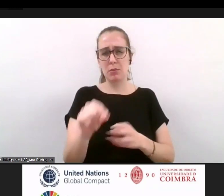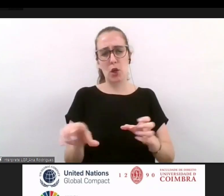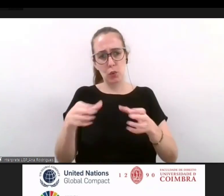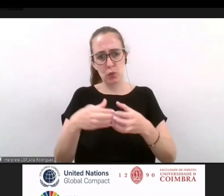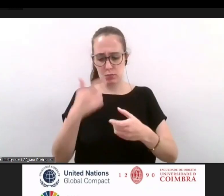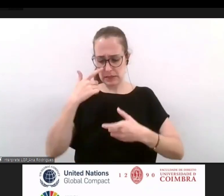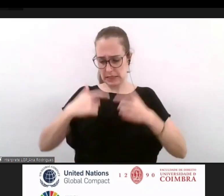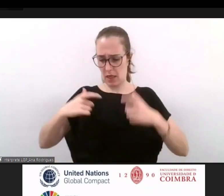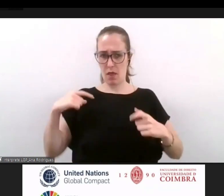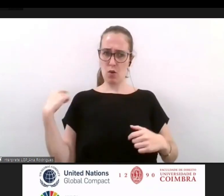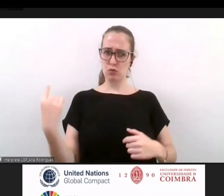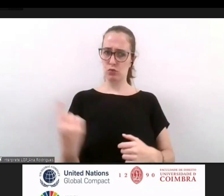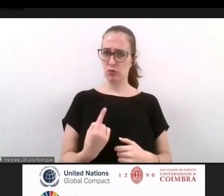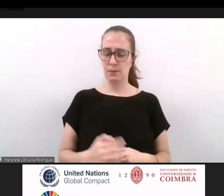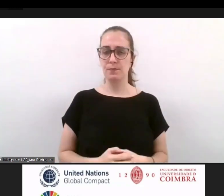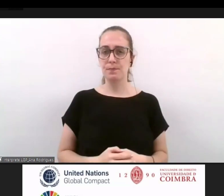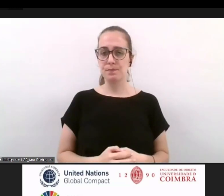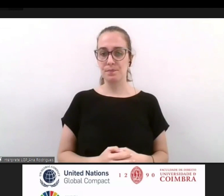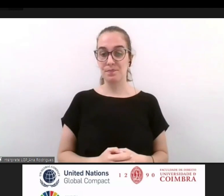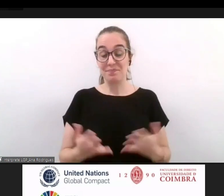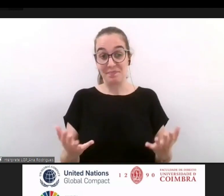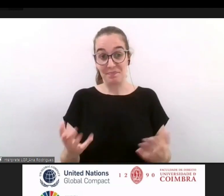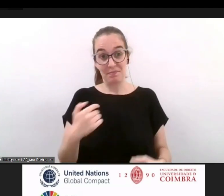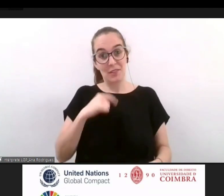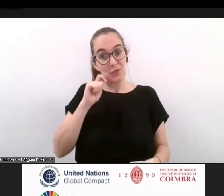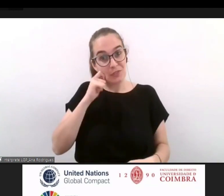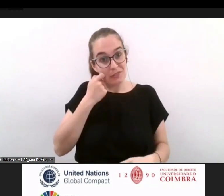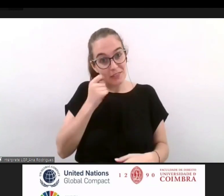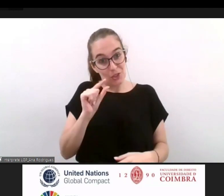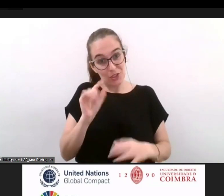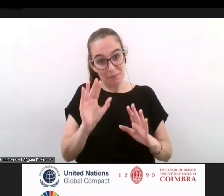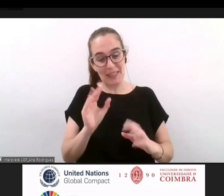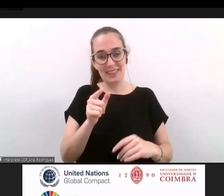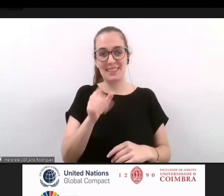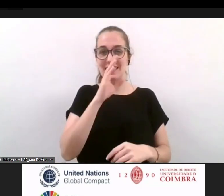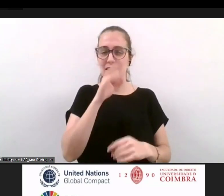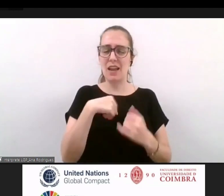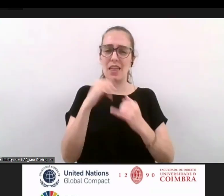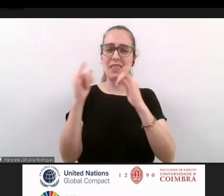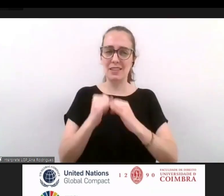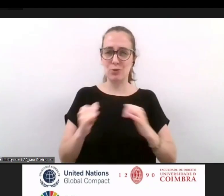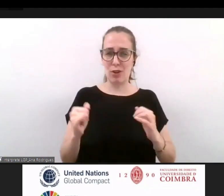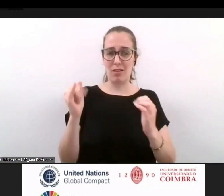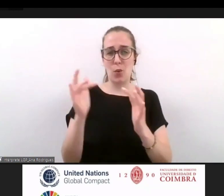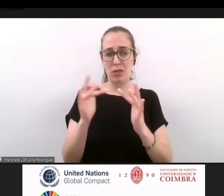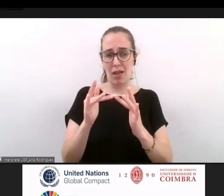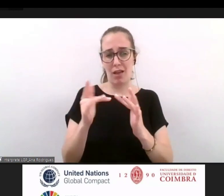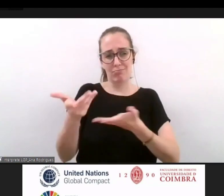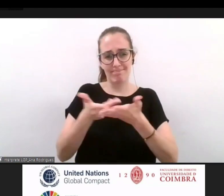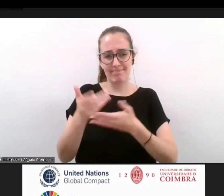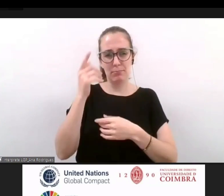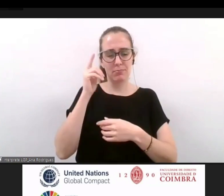nós. Aqui somos suspeitos, mas achamos também que a cooperação internacional é fundamental. Esta partilha de